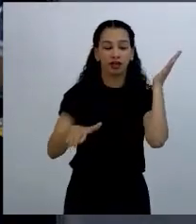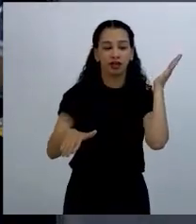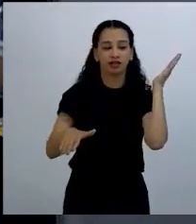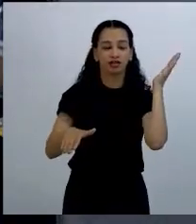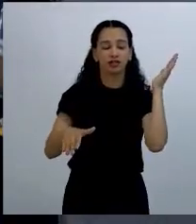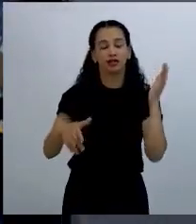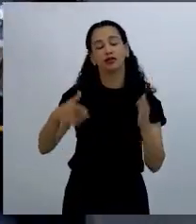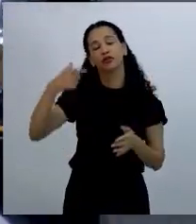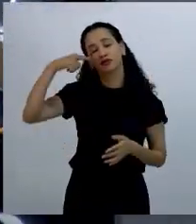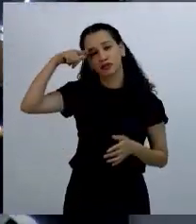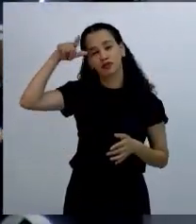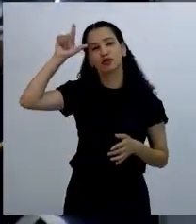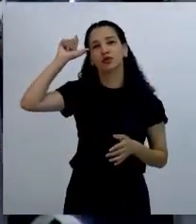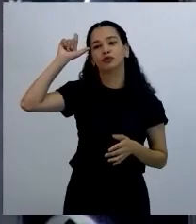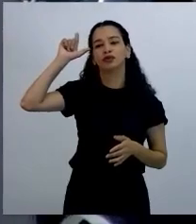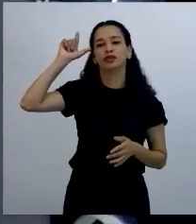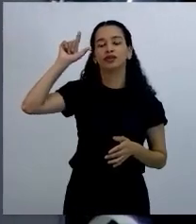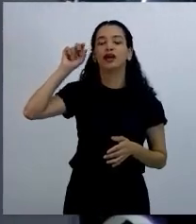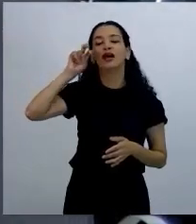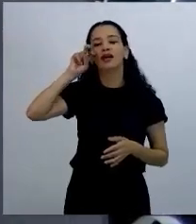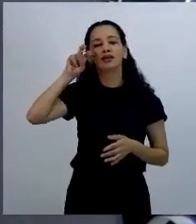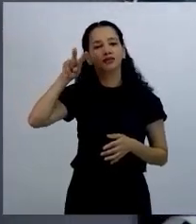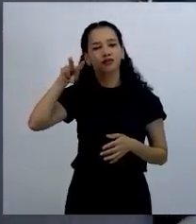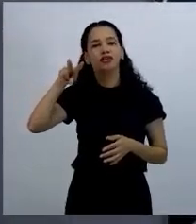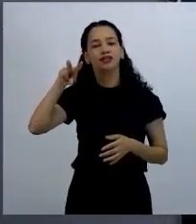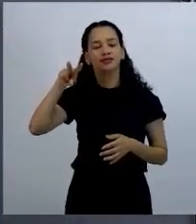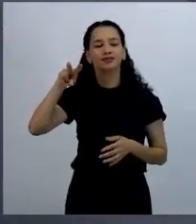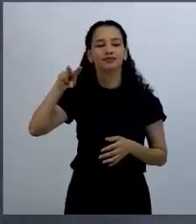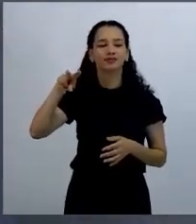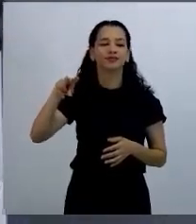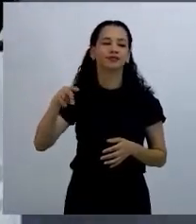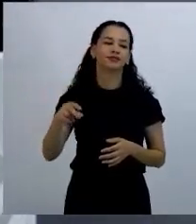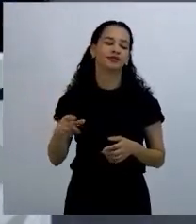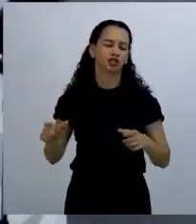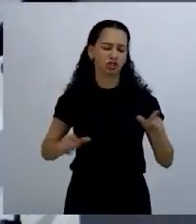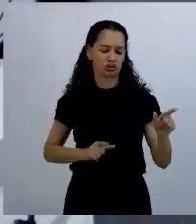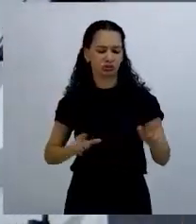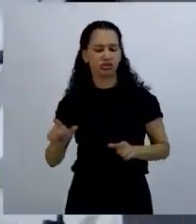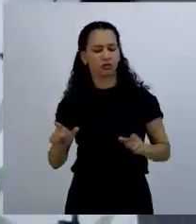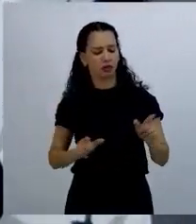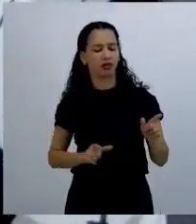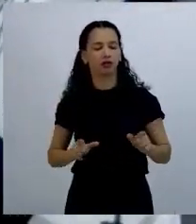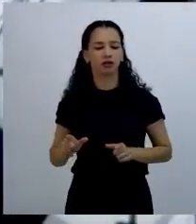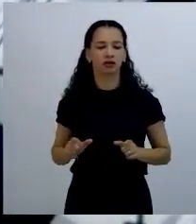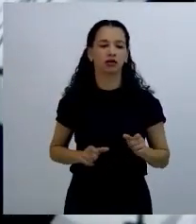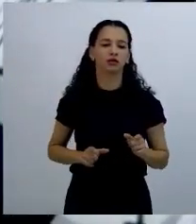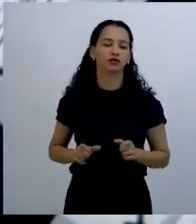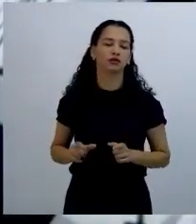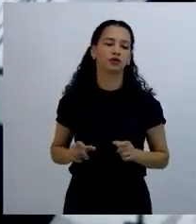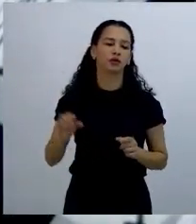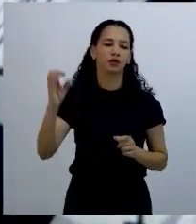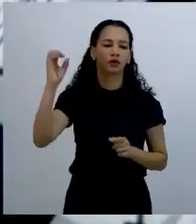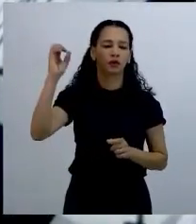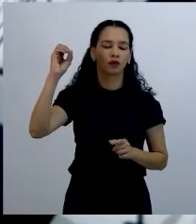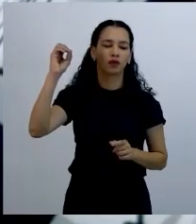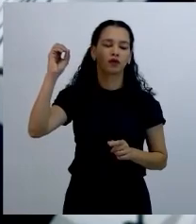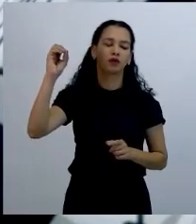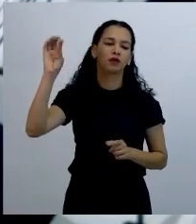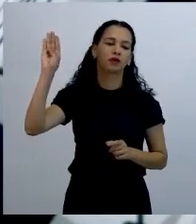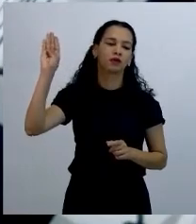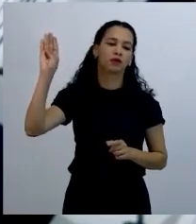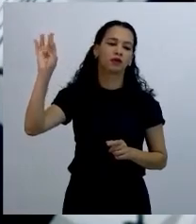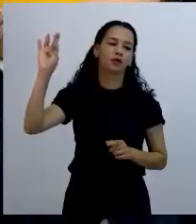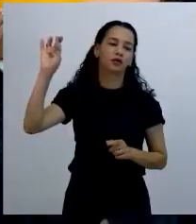vou fazer conversar com esse povo do denite vou conversar com esse povo do Denise e lá tem uma placa cuidado não é